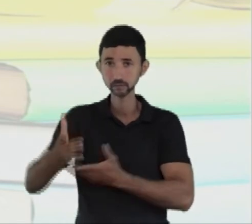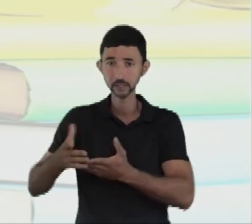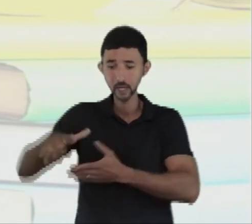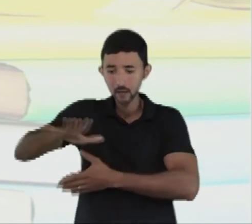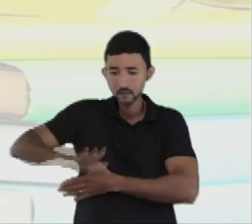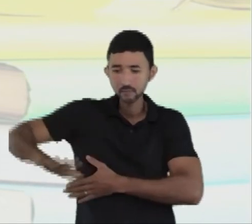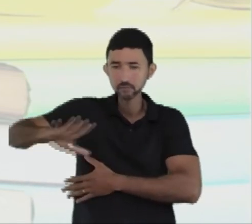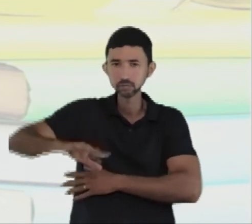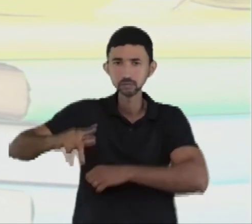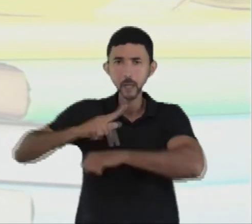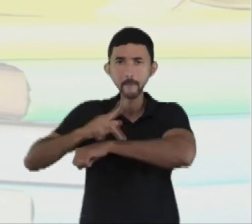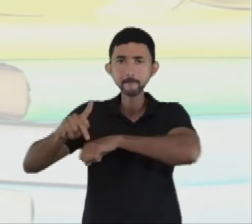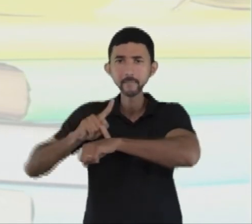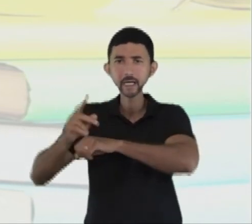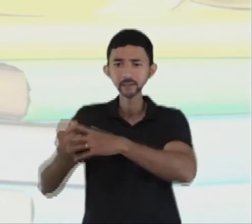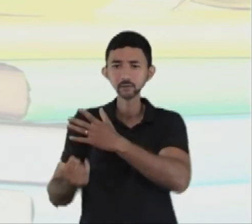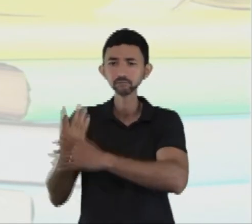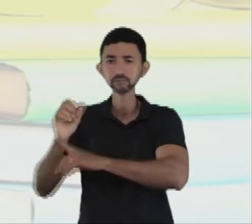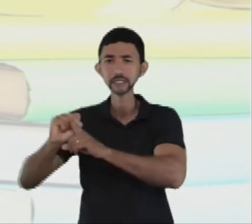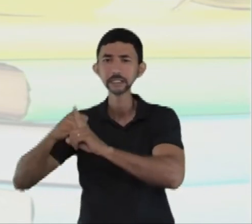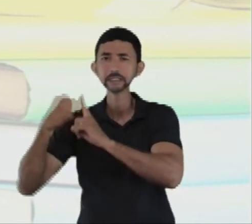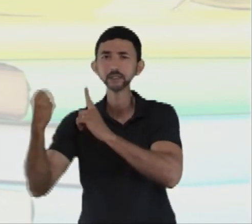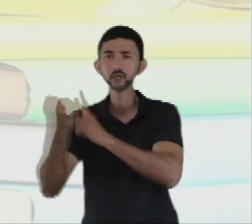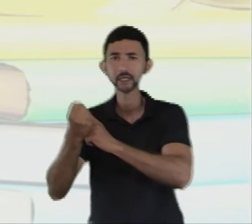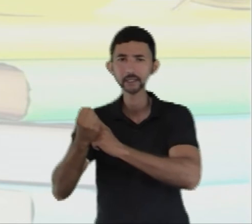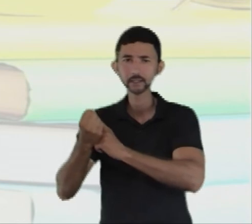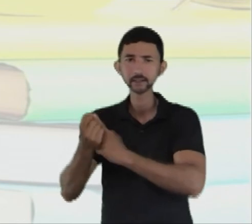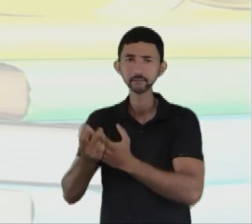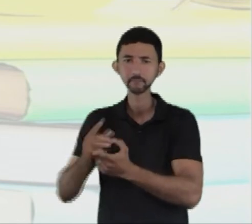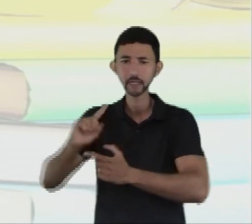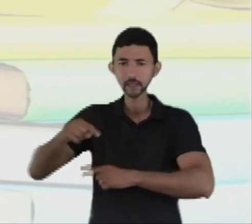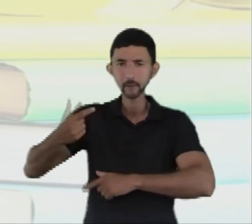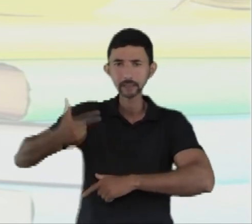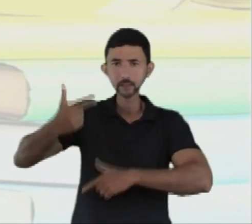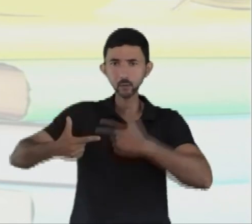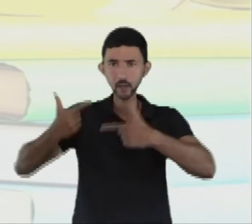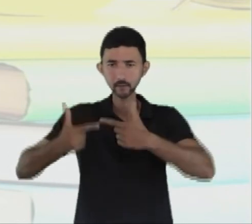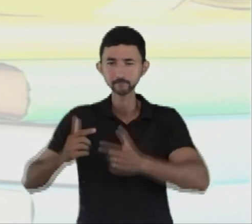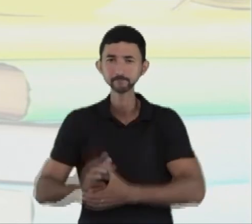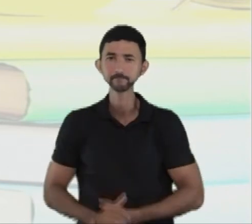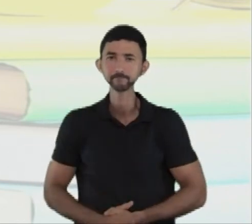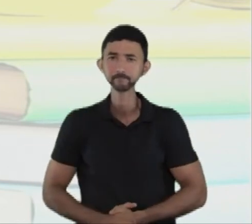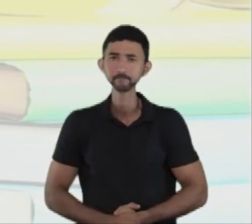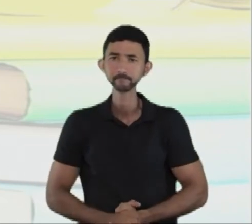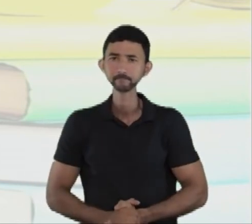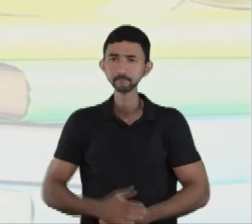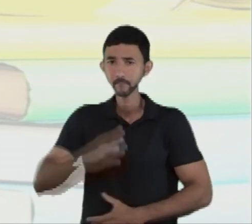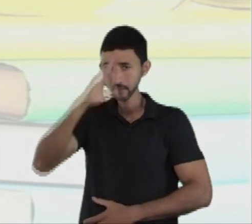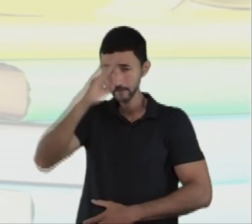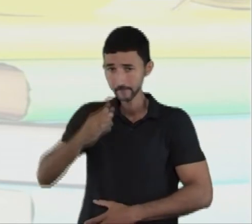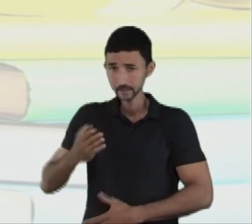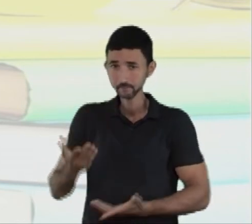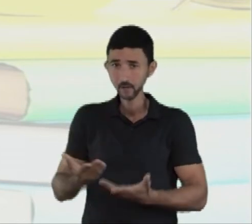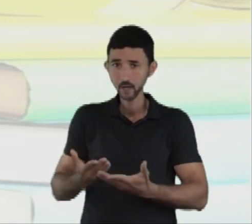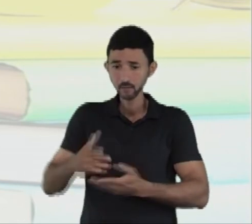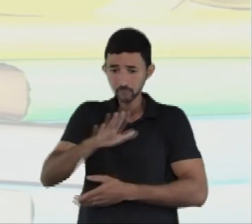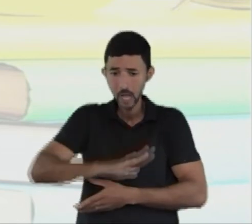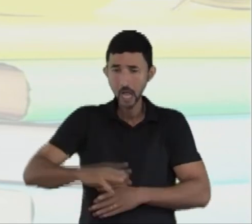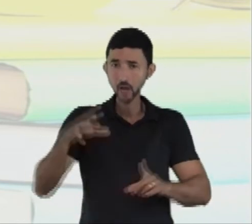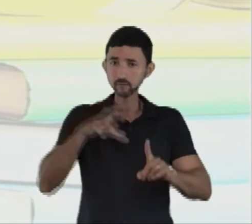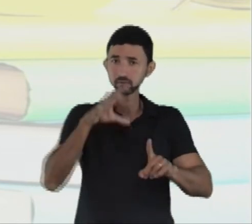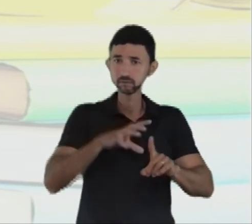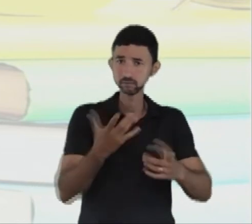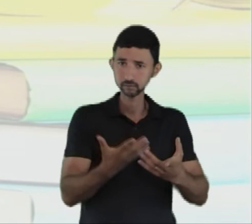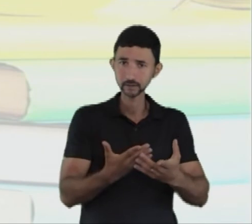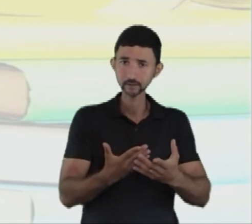regiões cujos países se tornaram socialistas, principalmente depois da Segunda Guerra Mundial. As principais áreas de influência dos Estados Unidos eram a